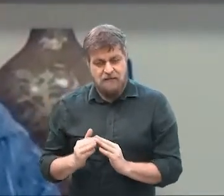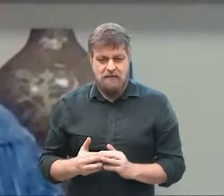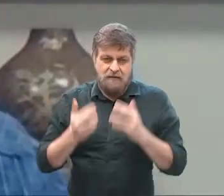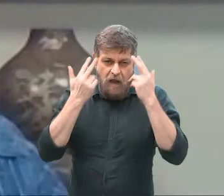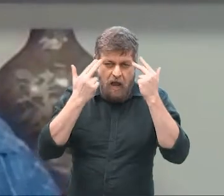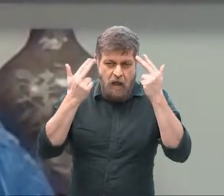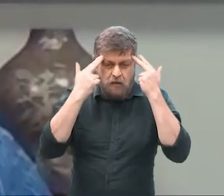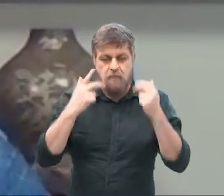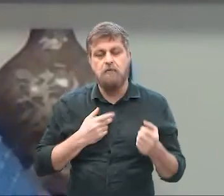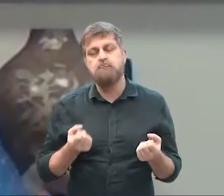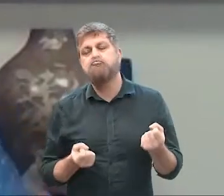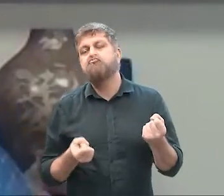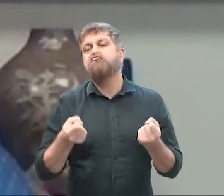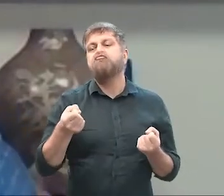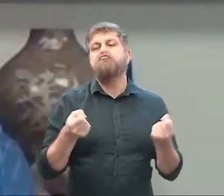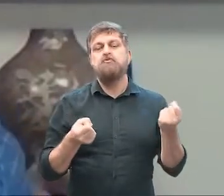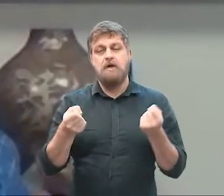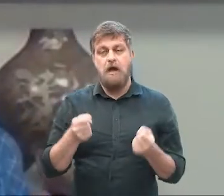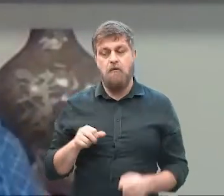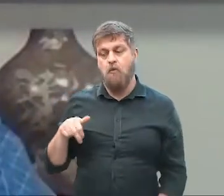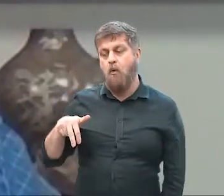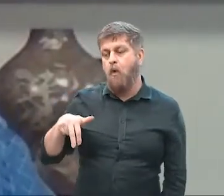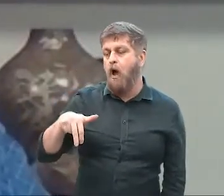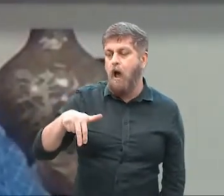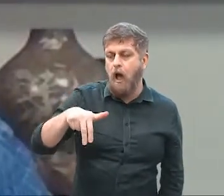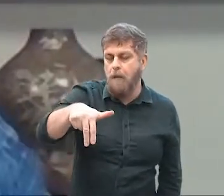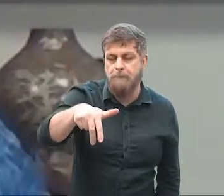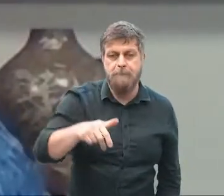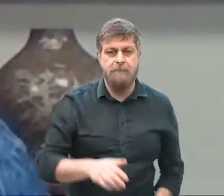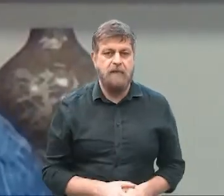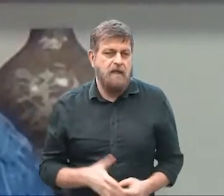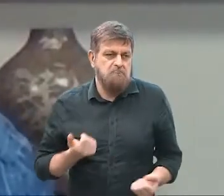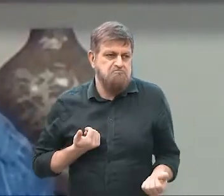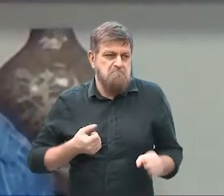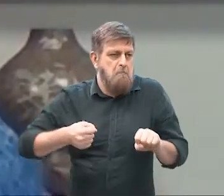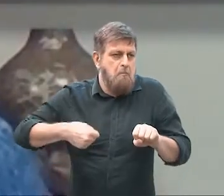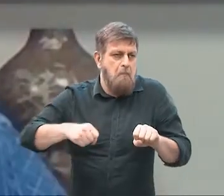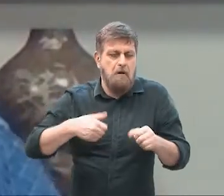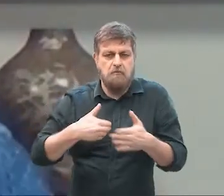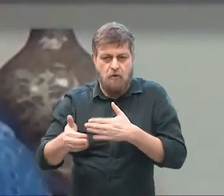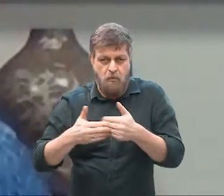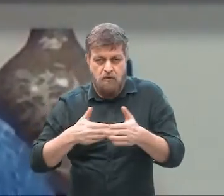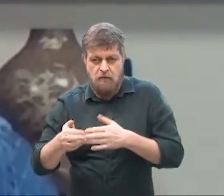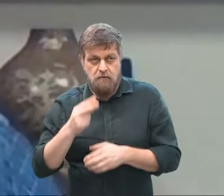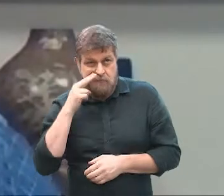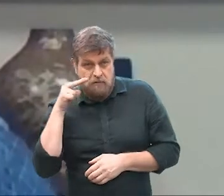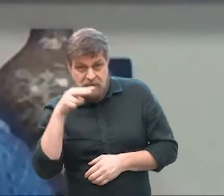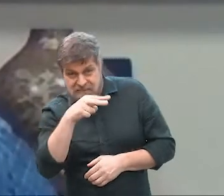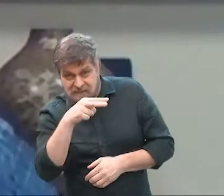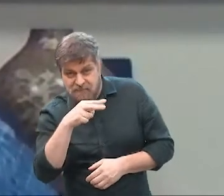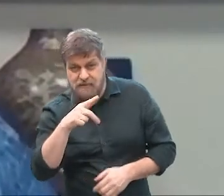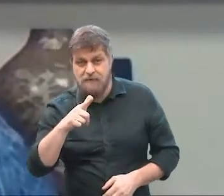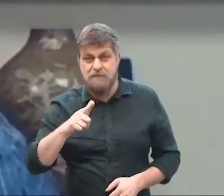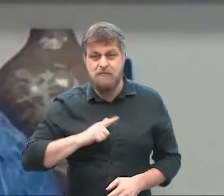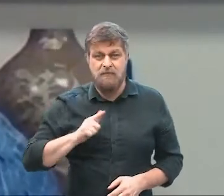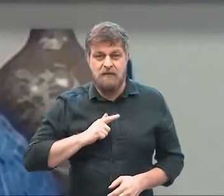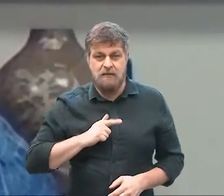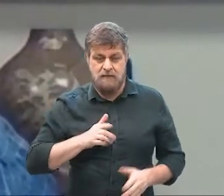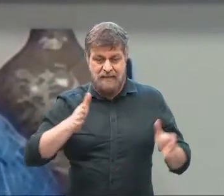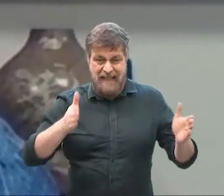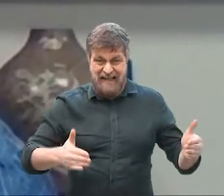você, de carro, ou a pé, ou através de qualquer veículo de transporte, você ver